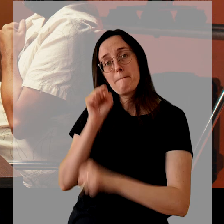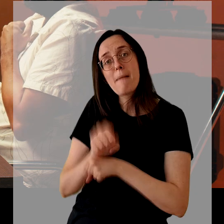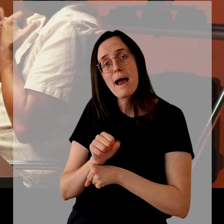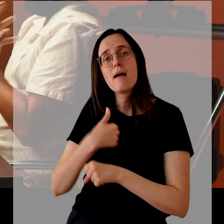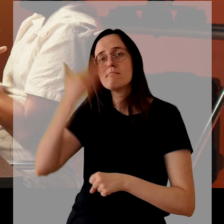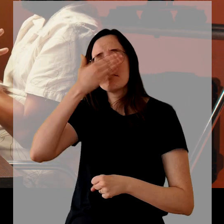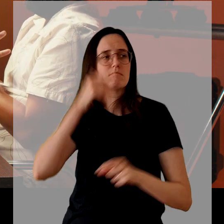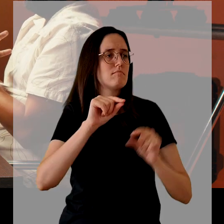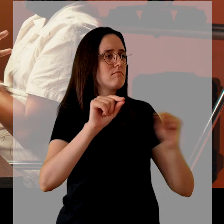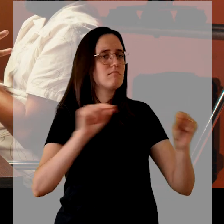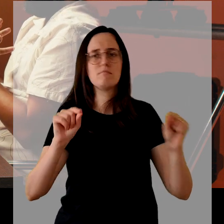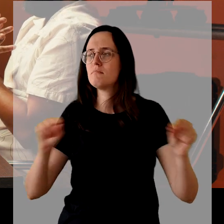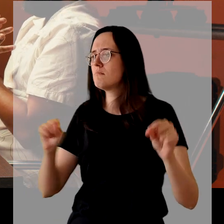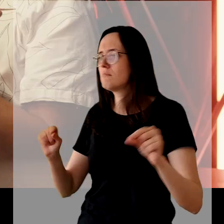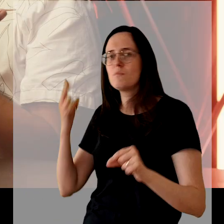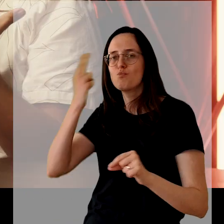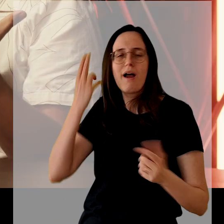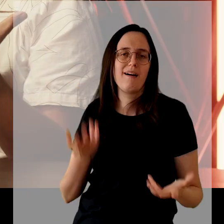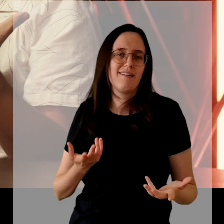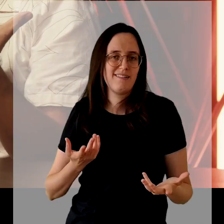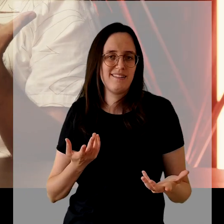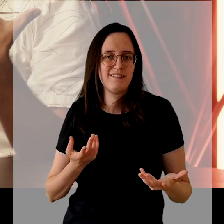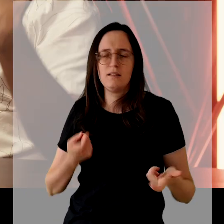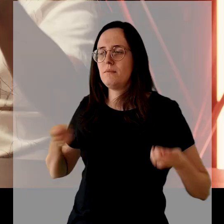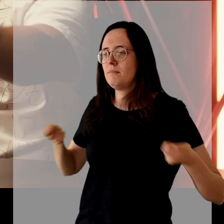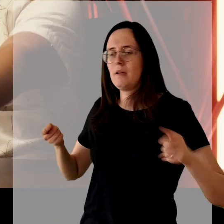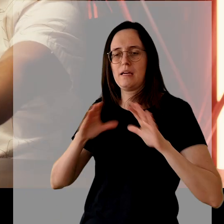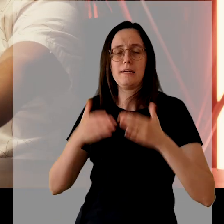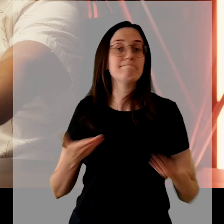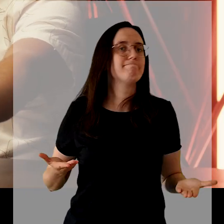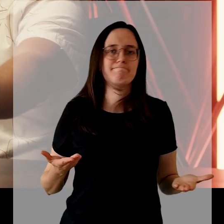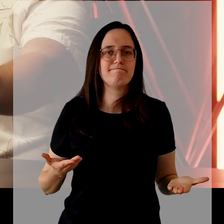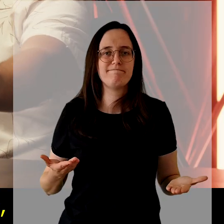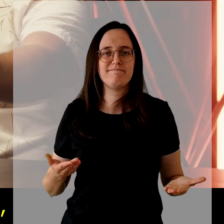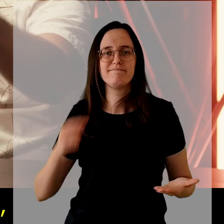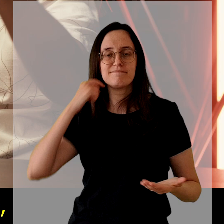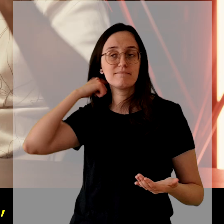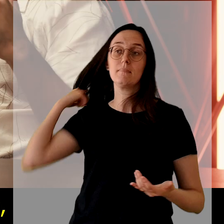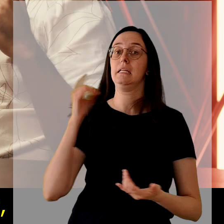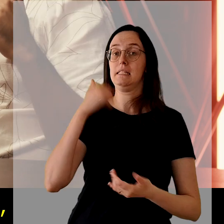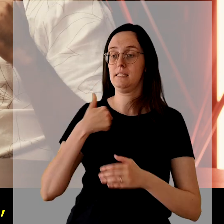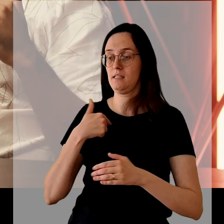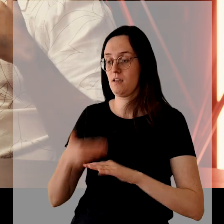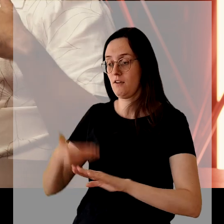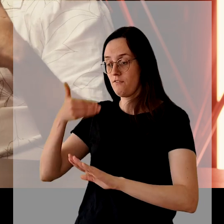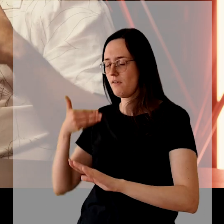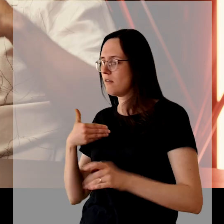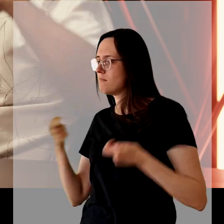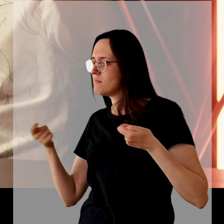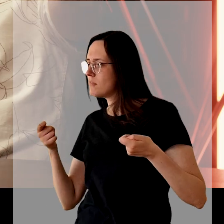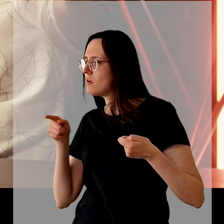operando, você perde muito o como dirigir a sua equipe, né? Quando você está fora da câmera, você